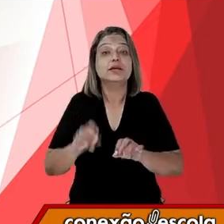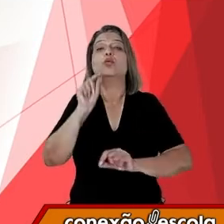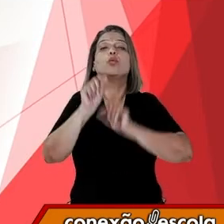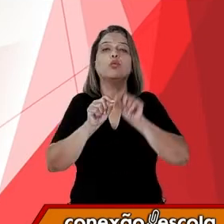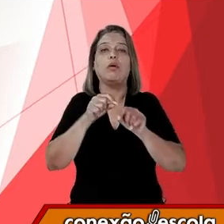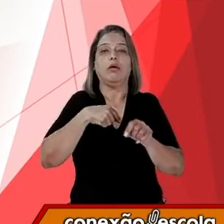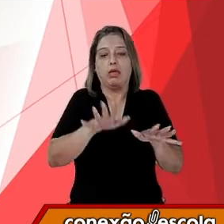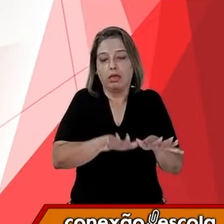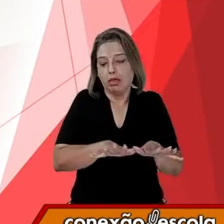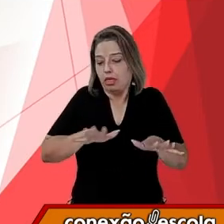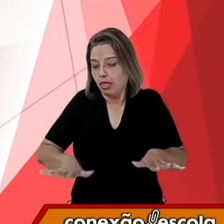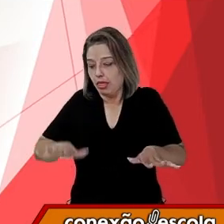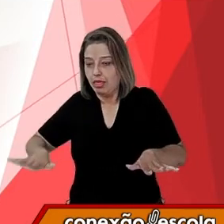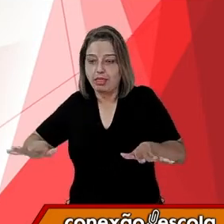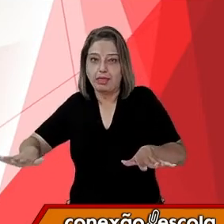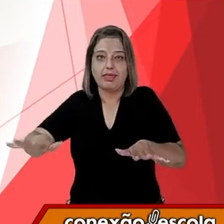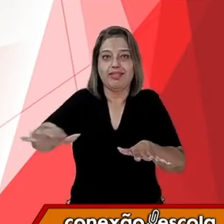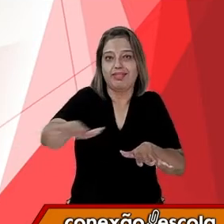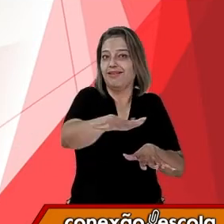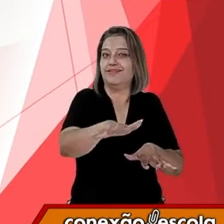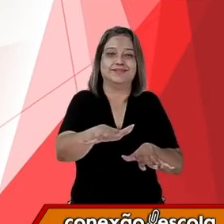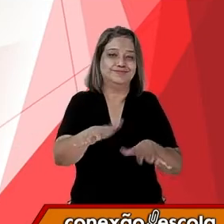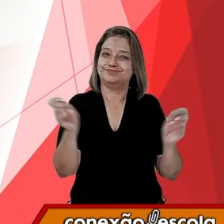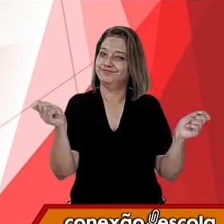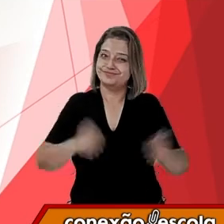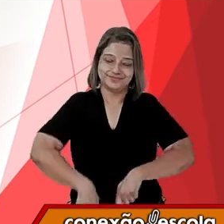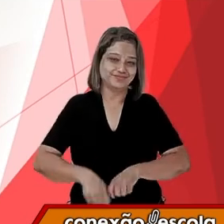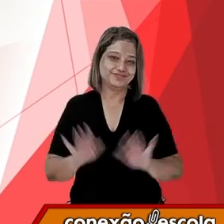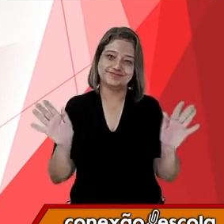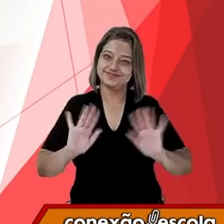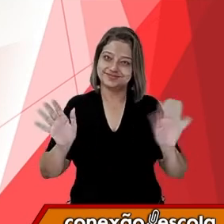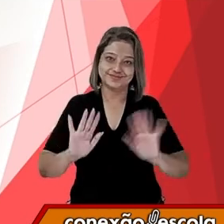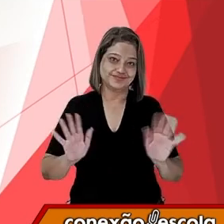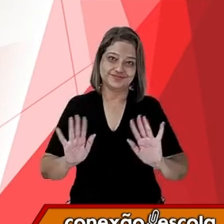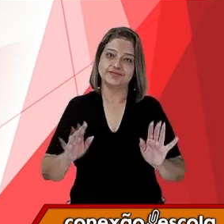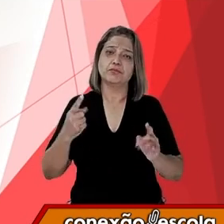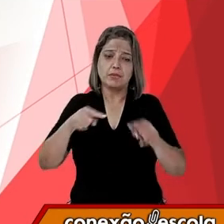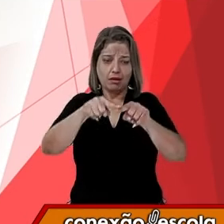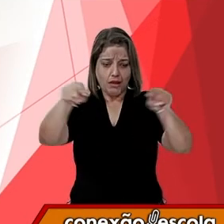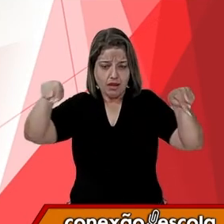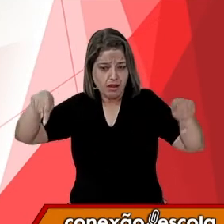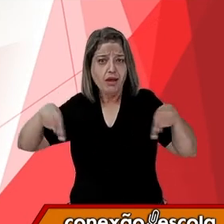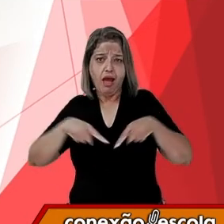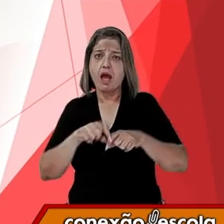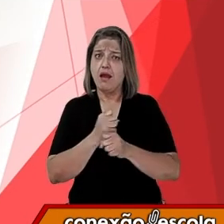que medir com o palmo, certo? Pelo tamanho da sala.